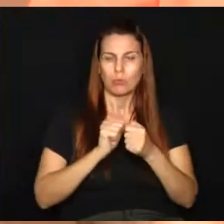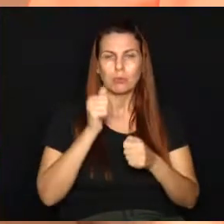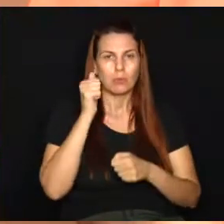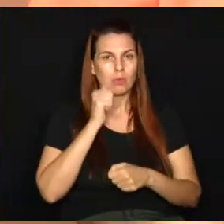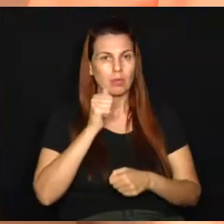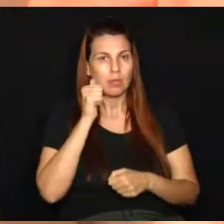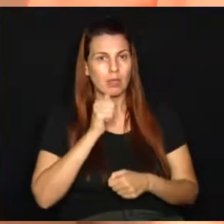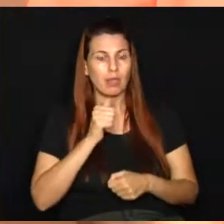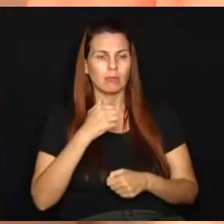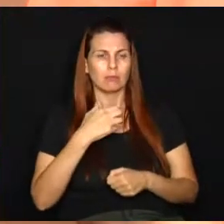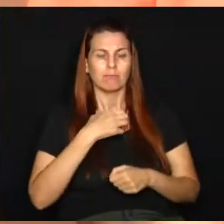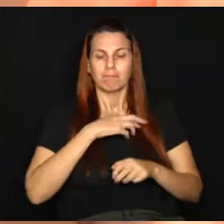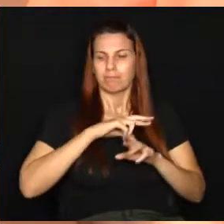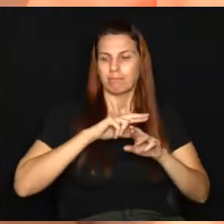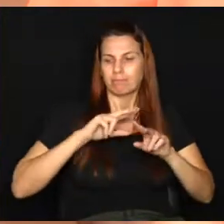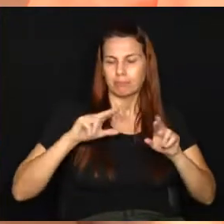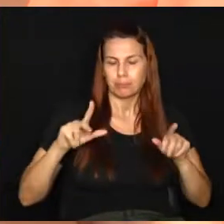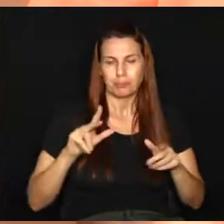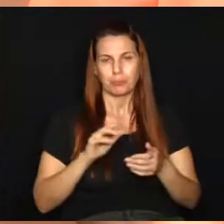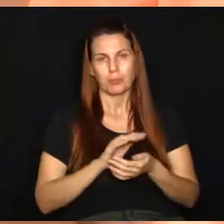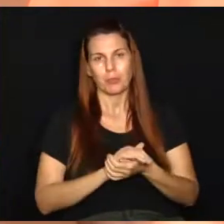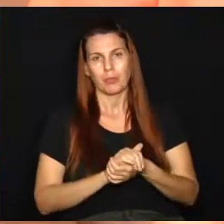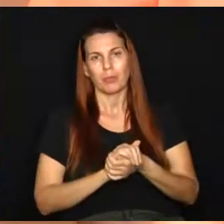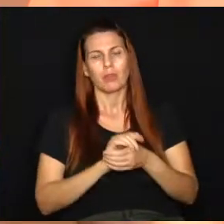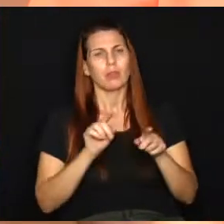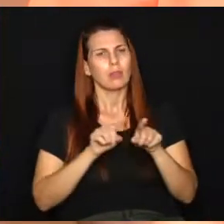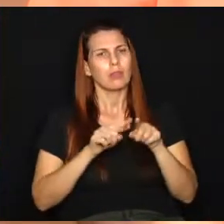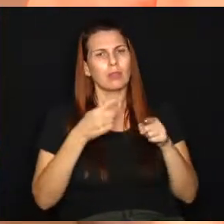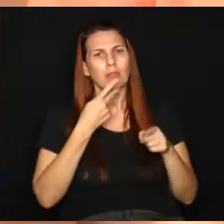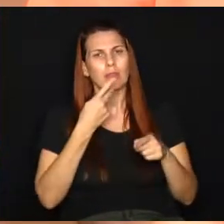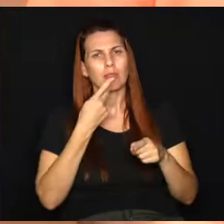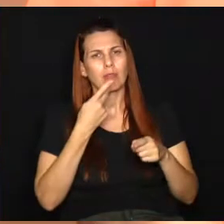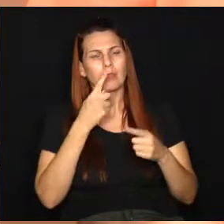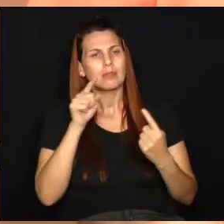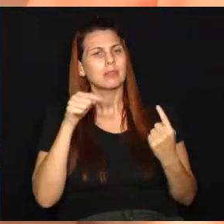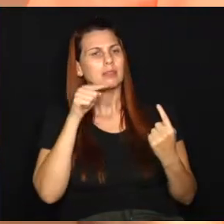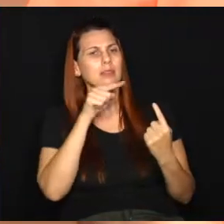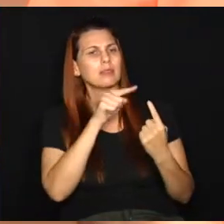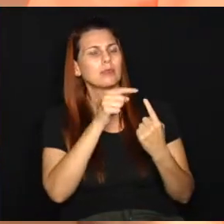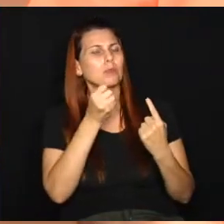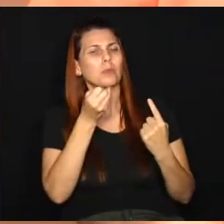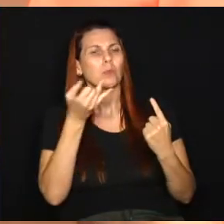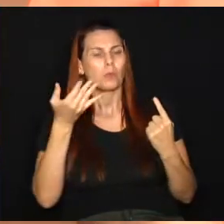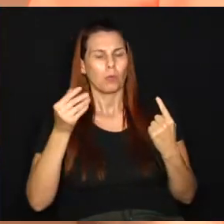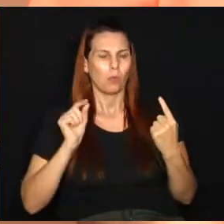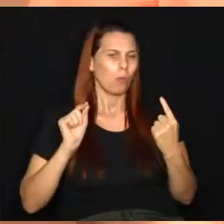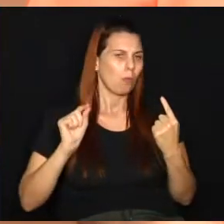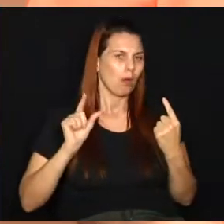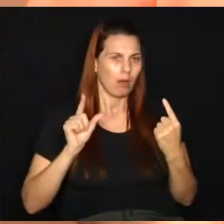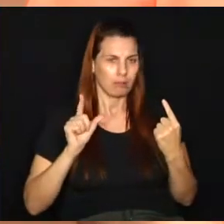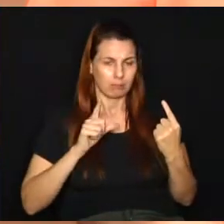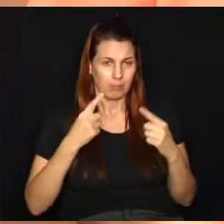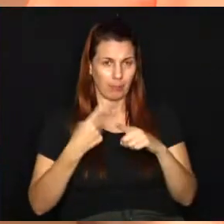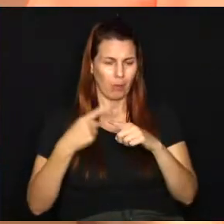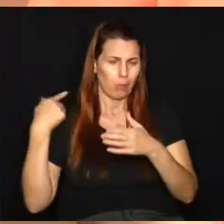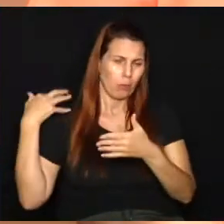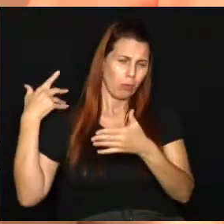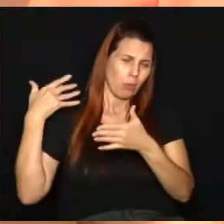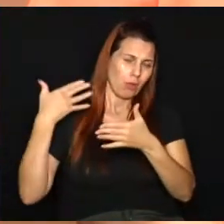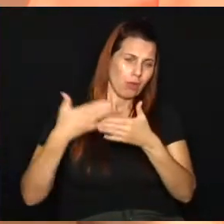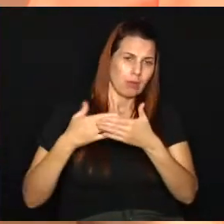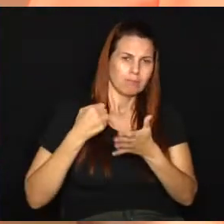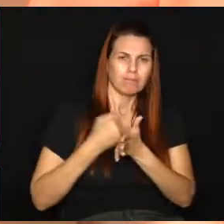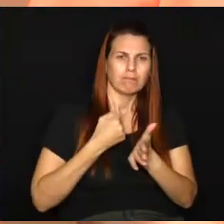na sua diversidade, e falar um pouquinho dos desafios, né? Na verdade, a gente tem uma história de luta das mulheres.